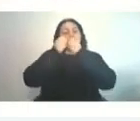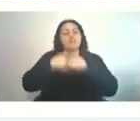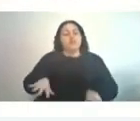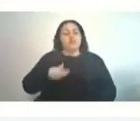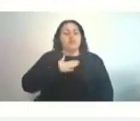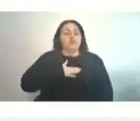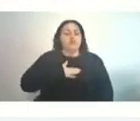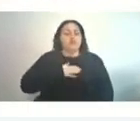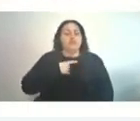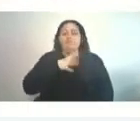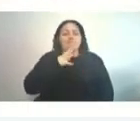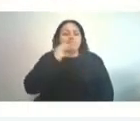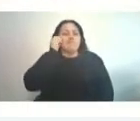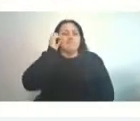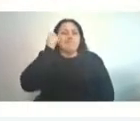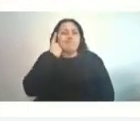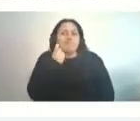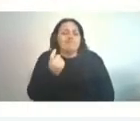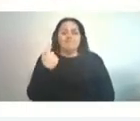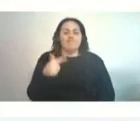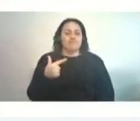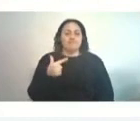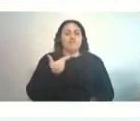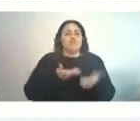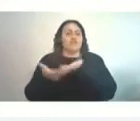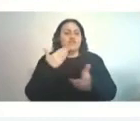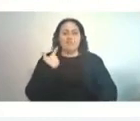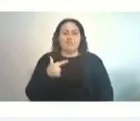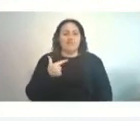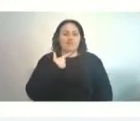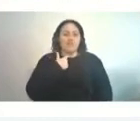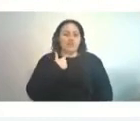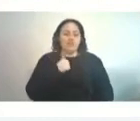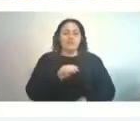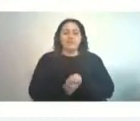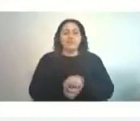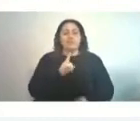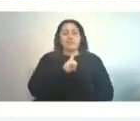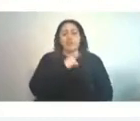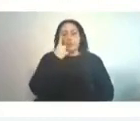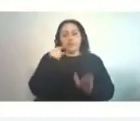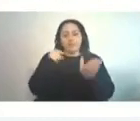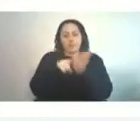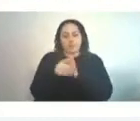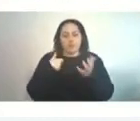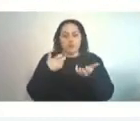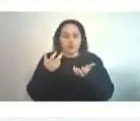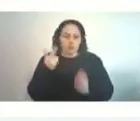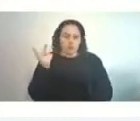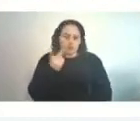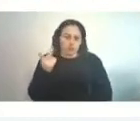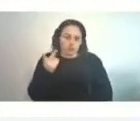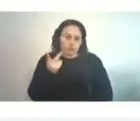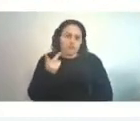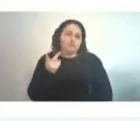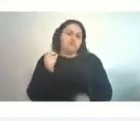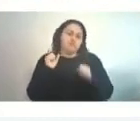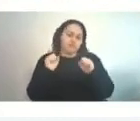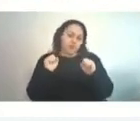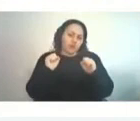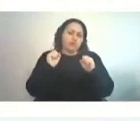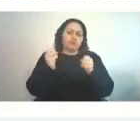desejo de conhecer, o desejo da troca. E tem uma pergunta, então, que eu quero remeter a vocês, assim, e que vocês,